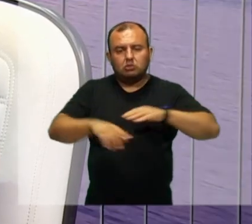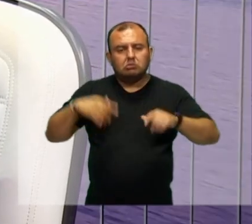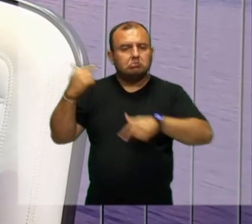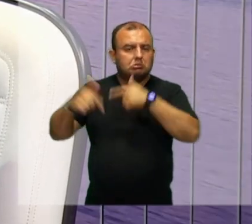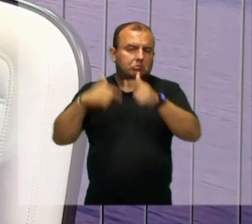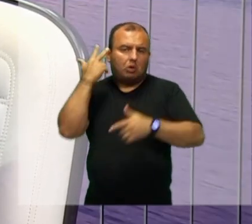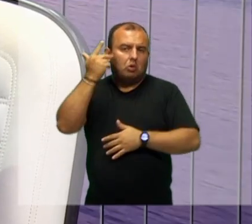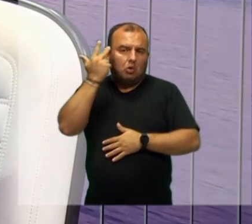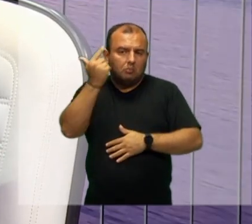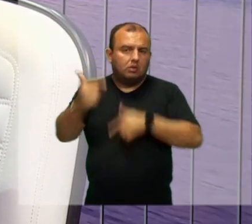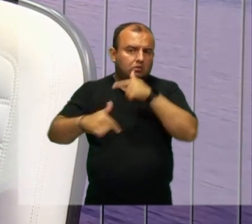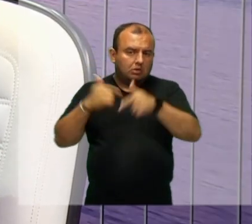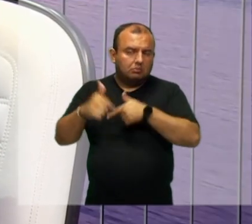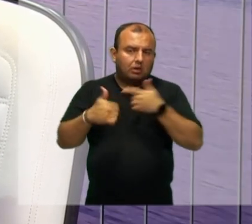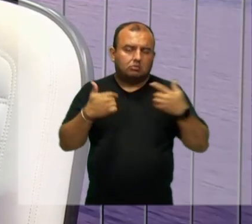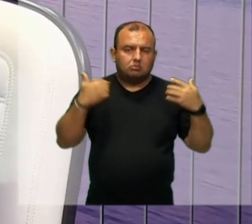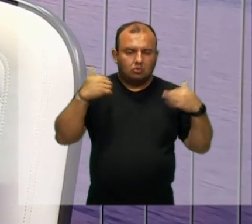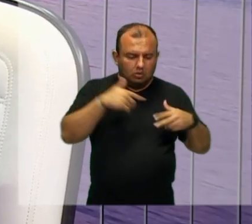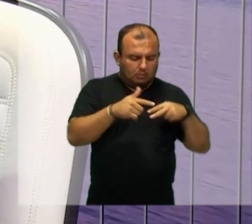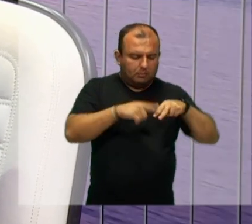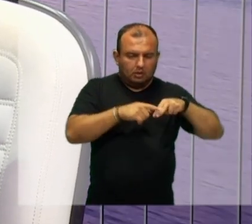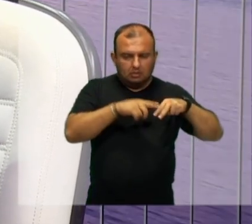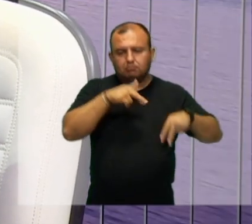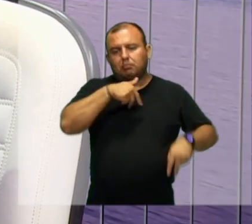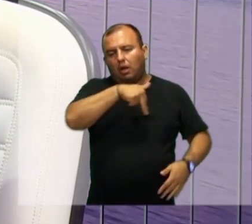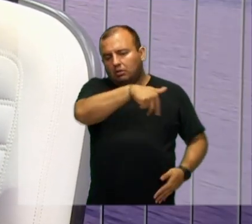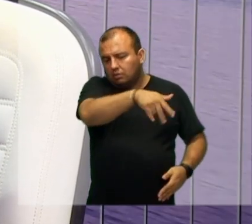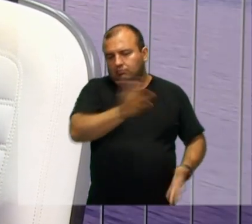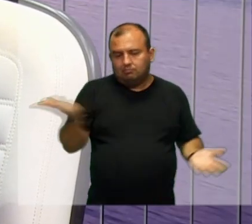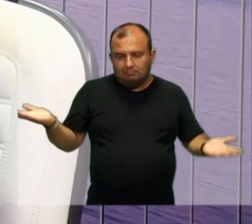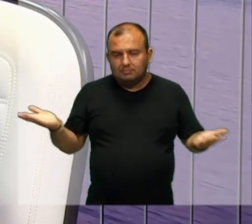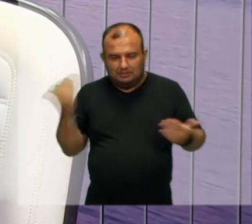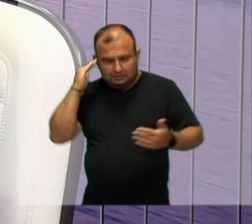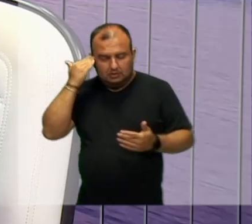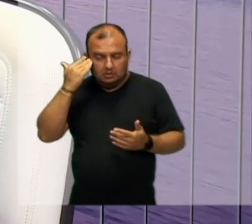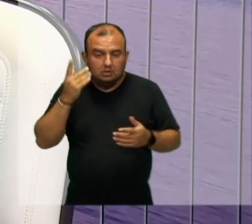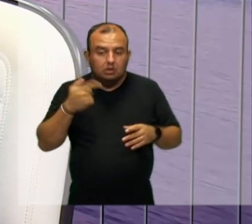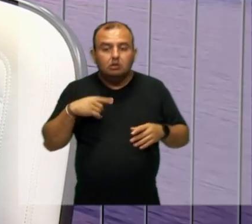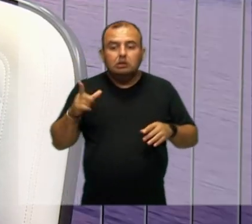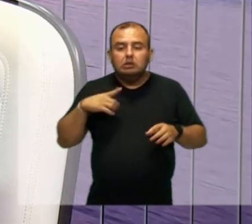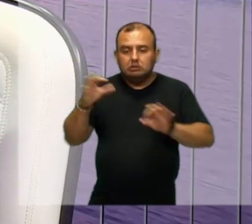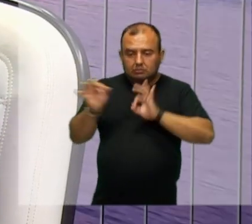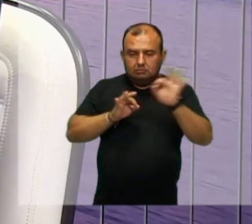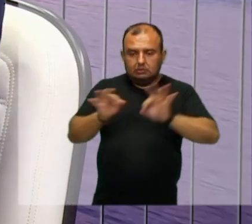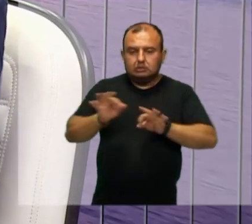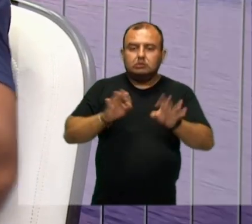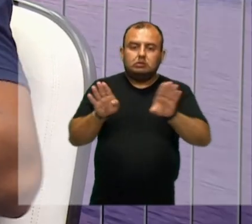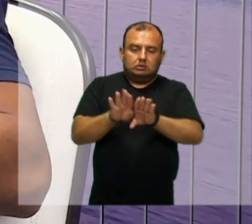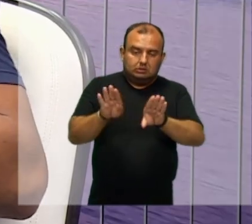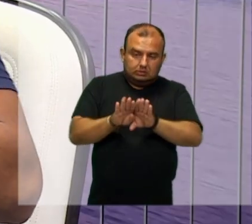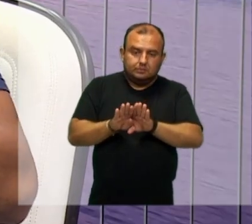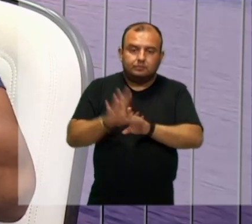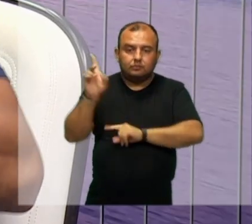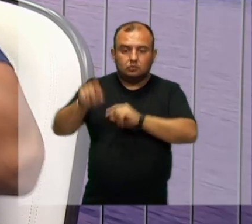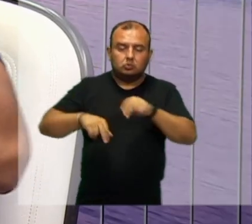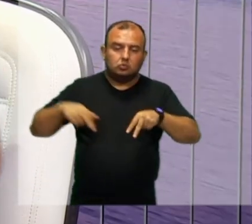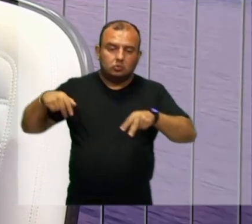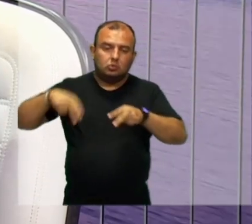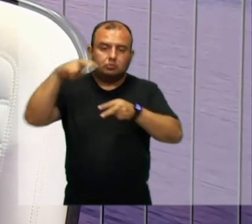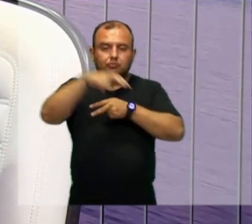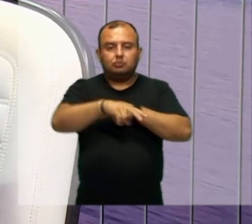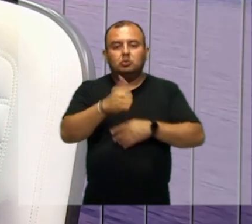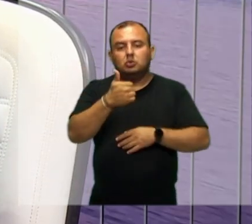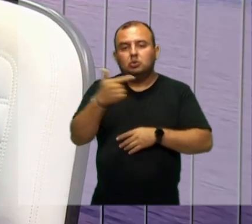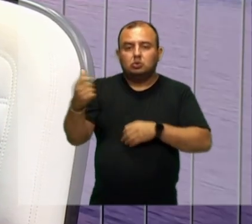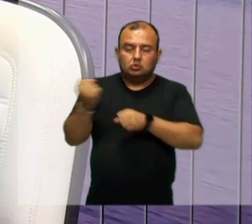cotidiano normal. Então, esse fato, mais o fato de eu já ter essa preparação física vinda do salto em altura, de